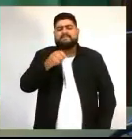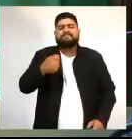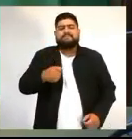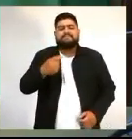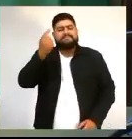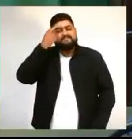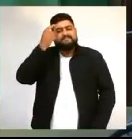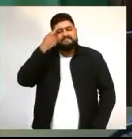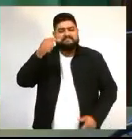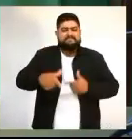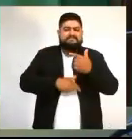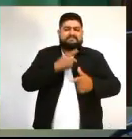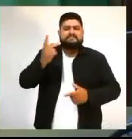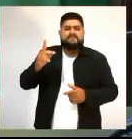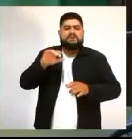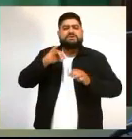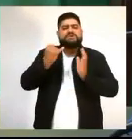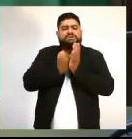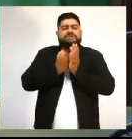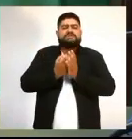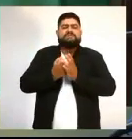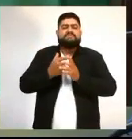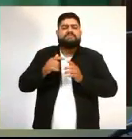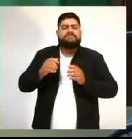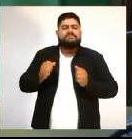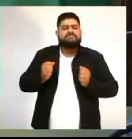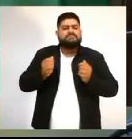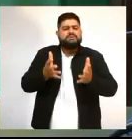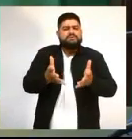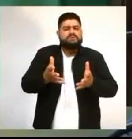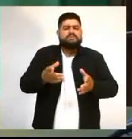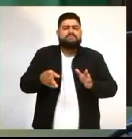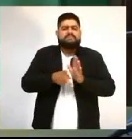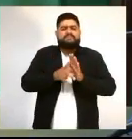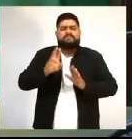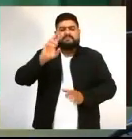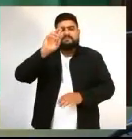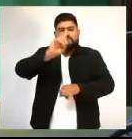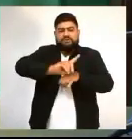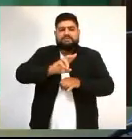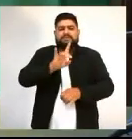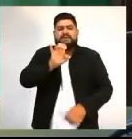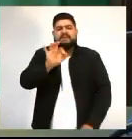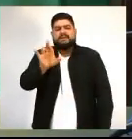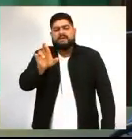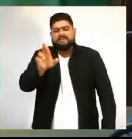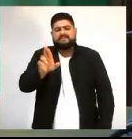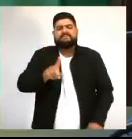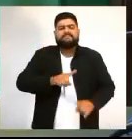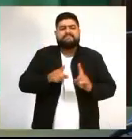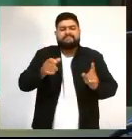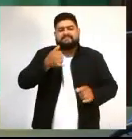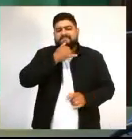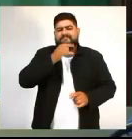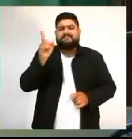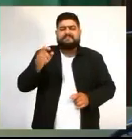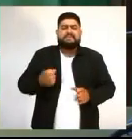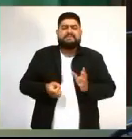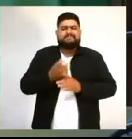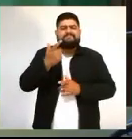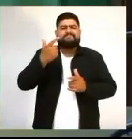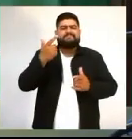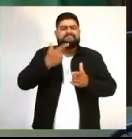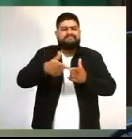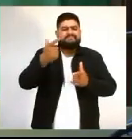sua forma de agir, a sua forma de se comportar como diretor do DR. Infelizmente, ele tem criado muitos problemas, inclusive